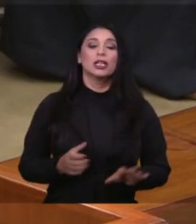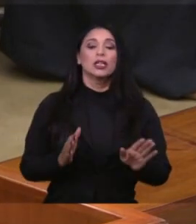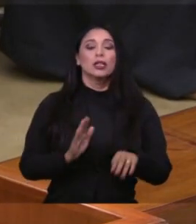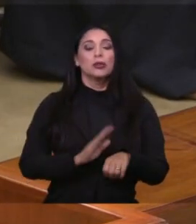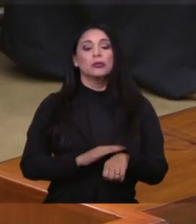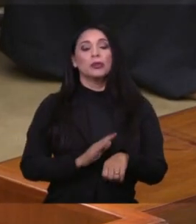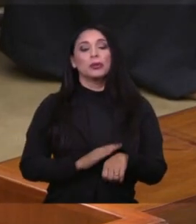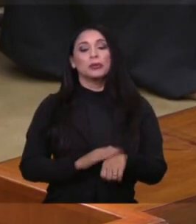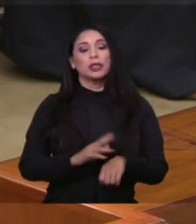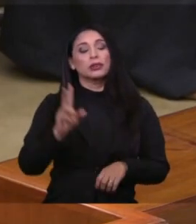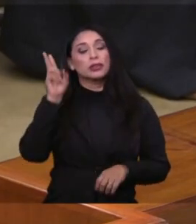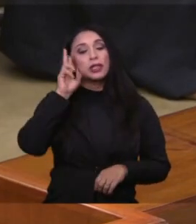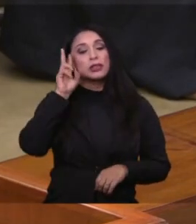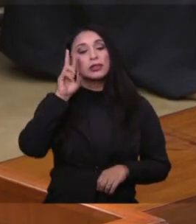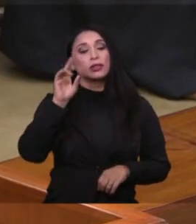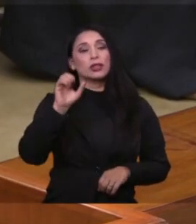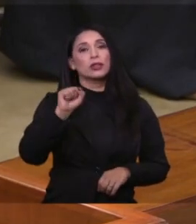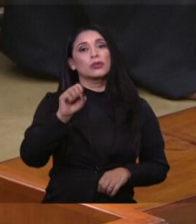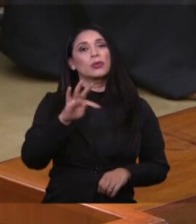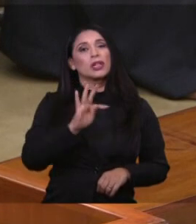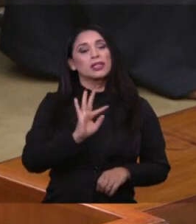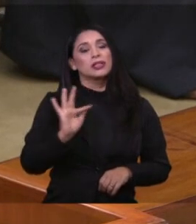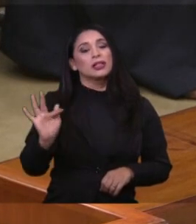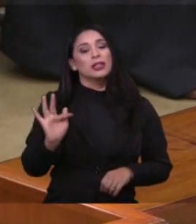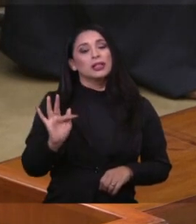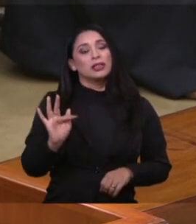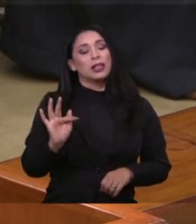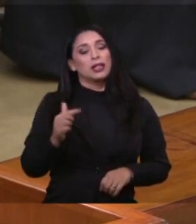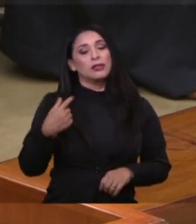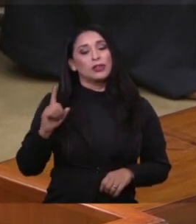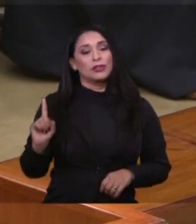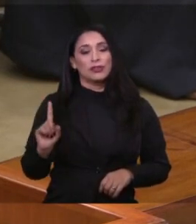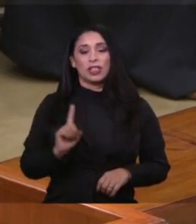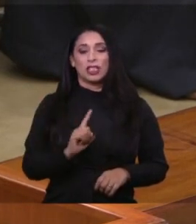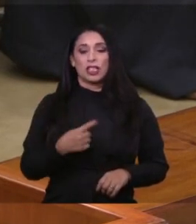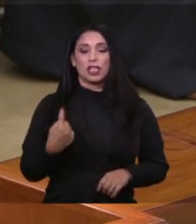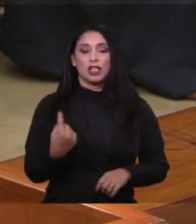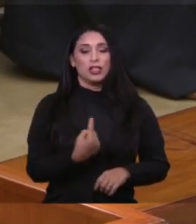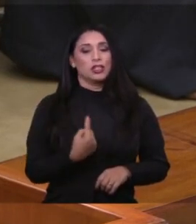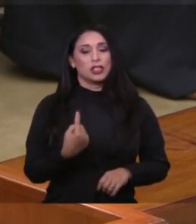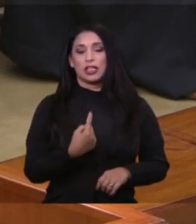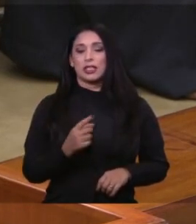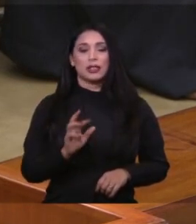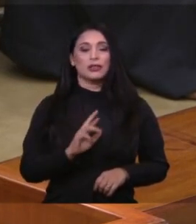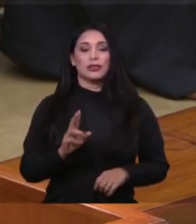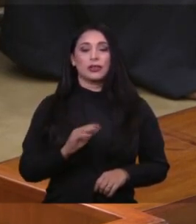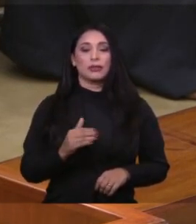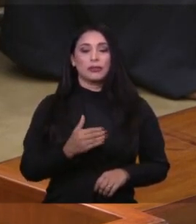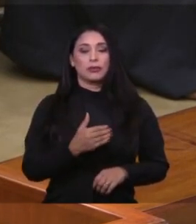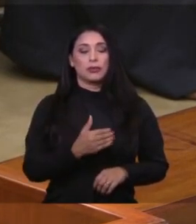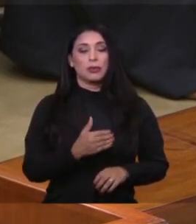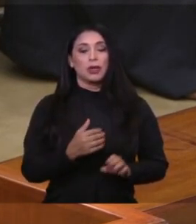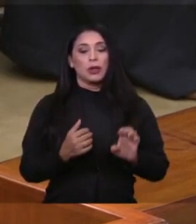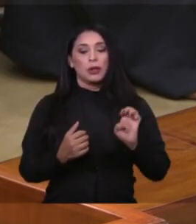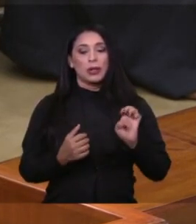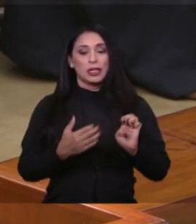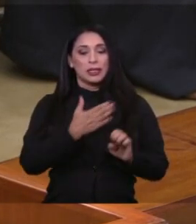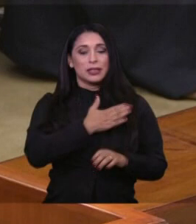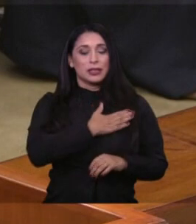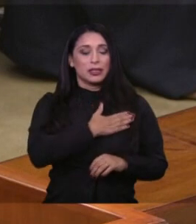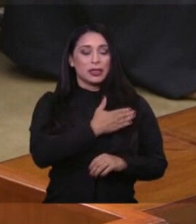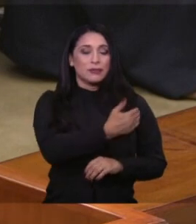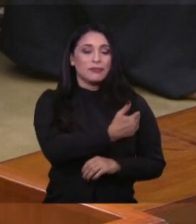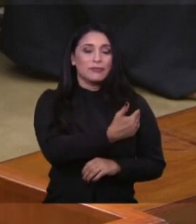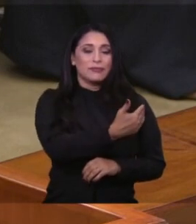importantes da história do Supremo Tribunal Federal, eu jamais poderia vir aqui sozinho. Aqui do meu lado esquerdo, muito próximo ao meu